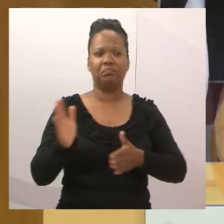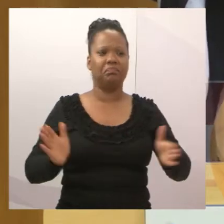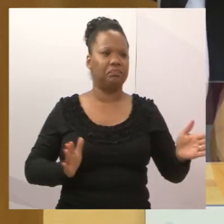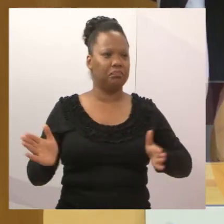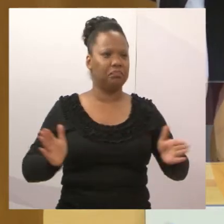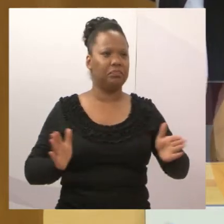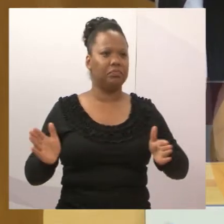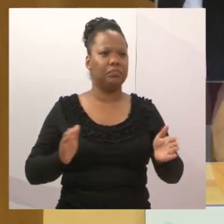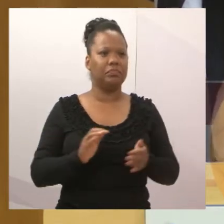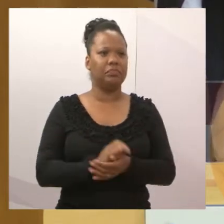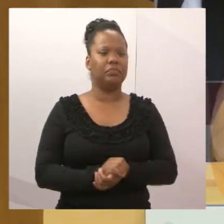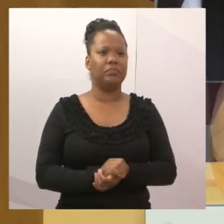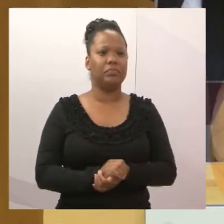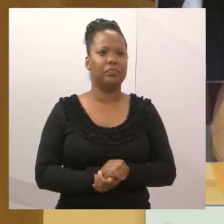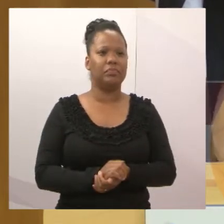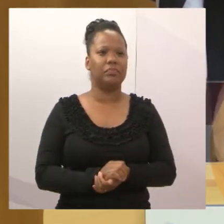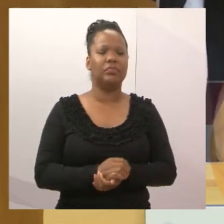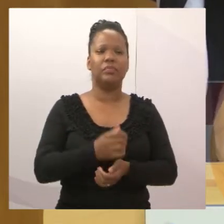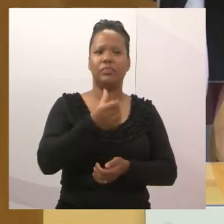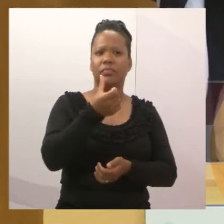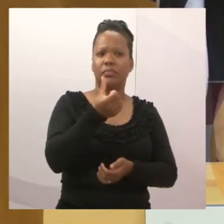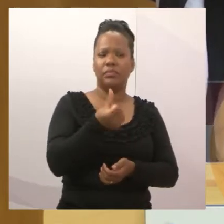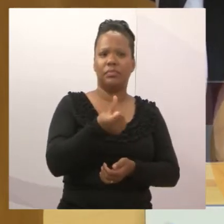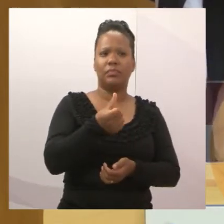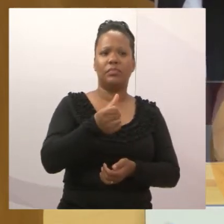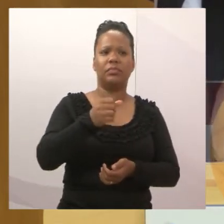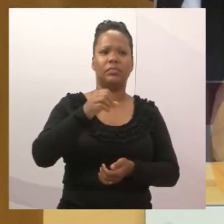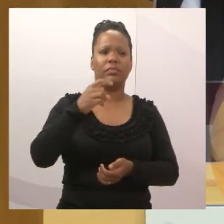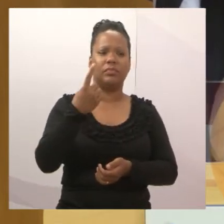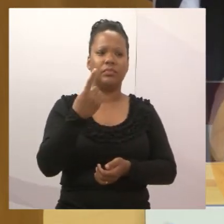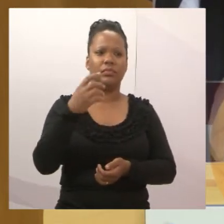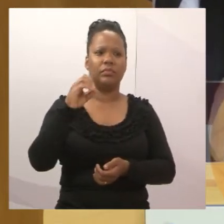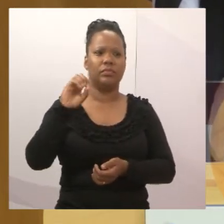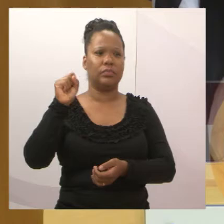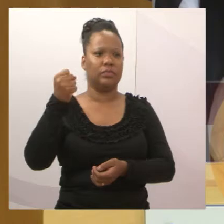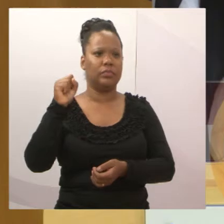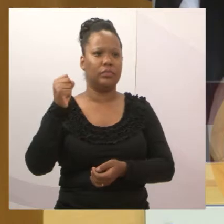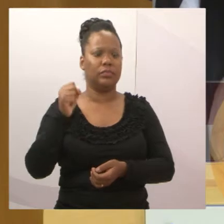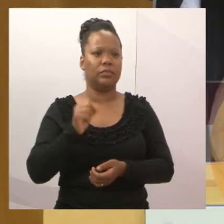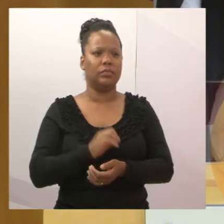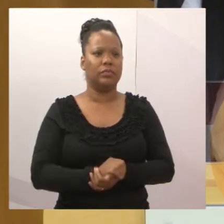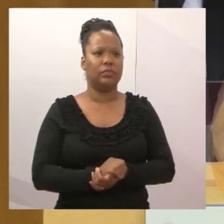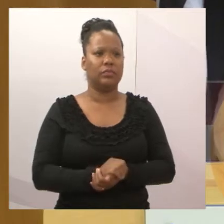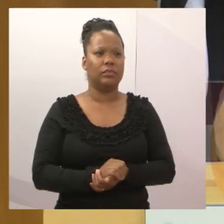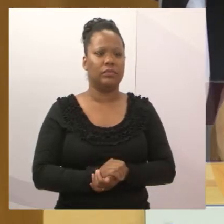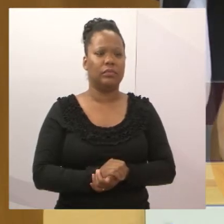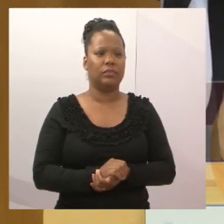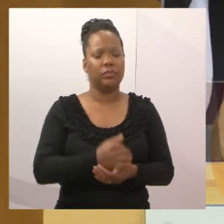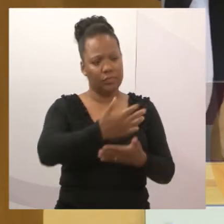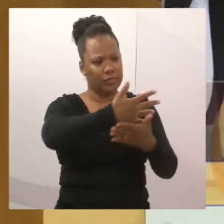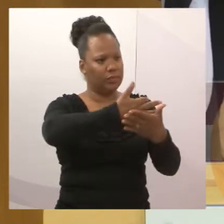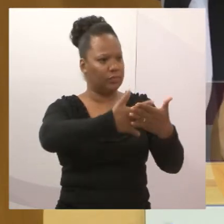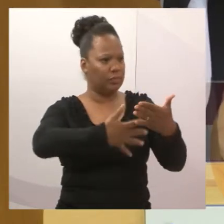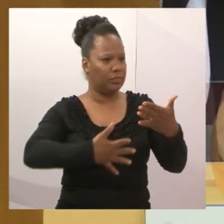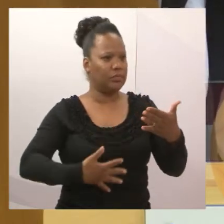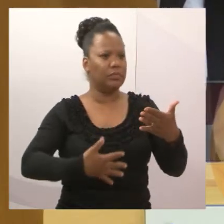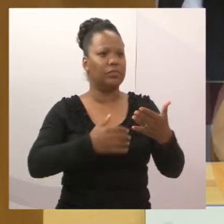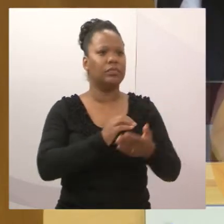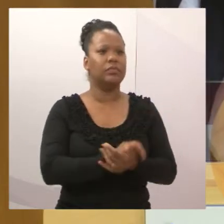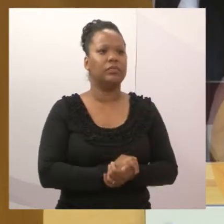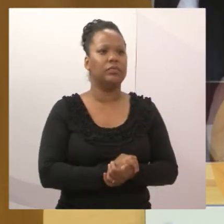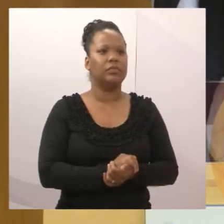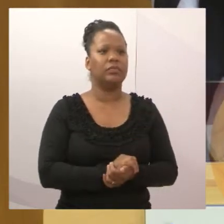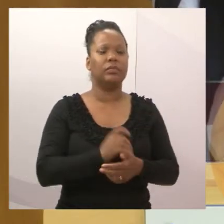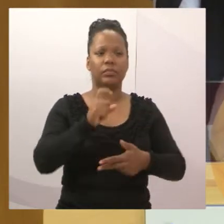uma emenda na Lei 6.108, que já era existente, aonde passou a ter a seguinte redação: que